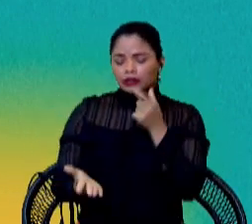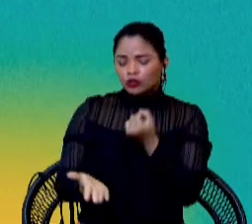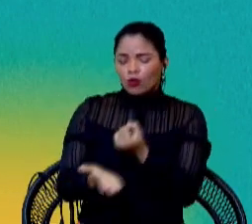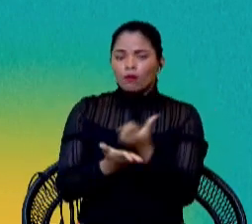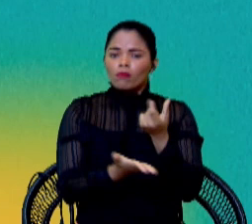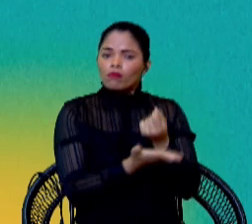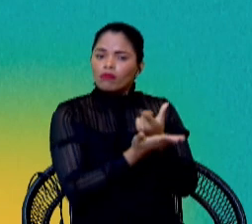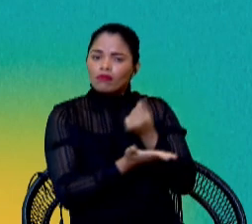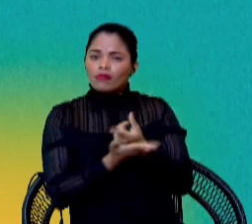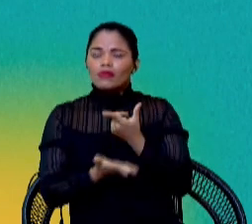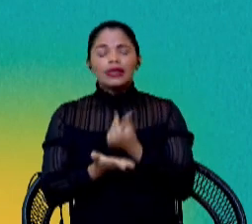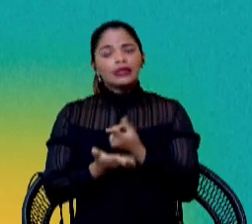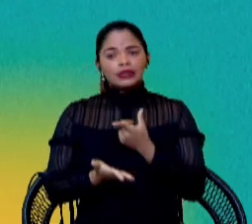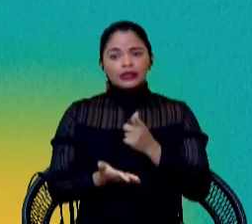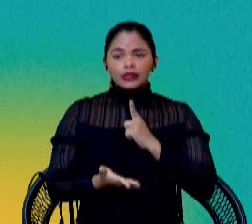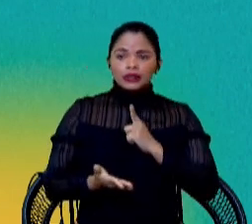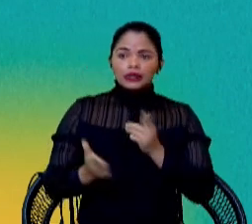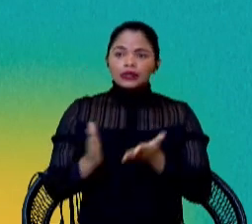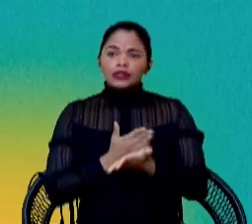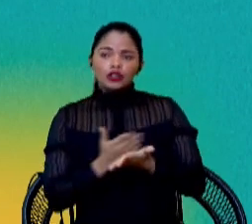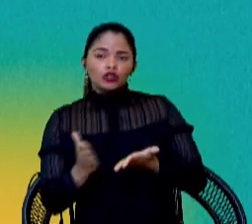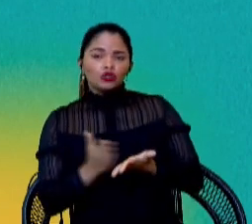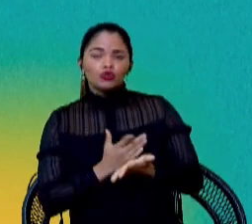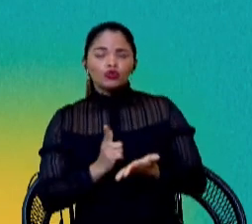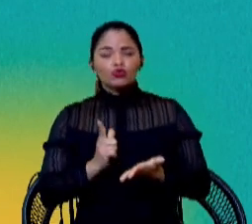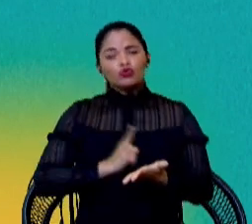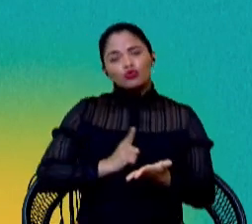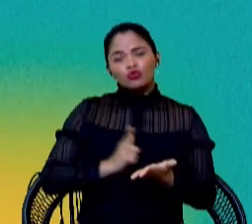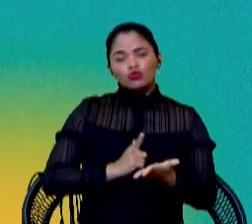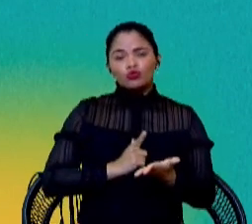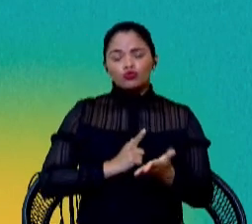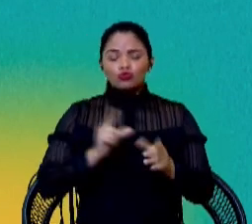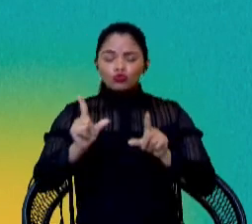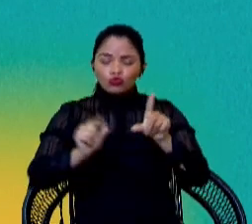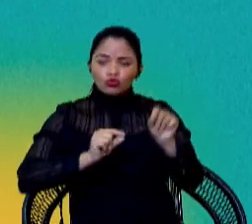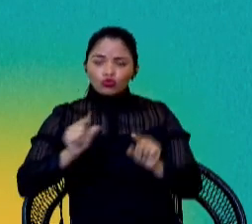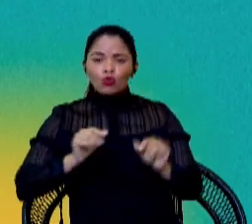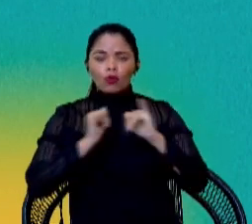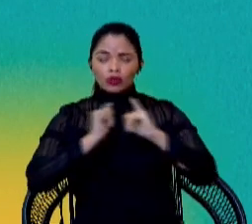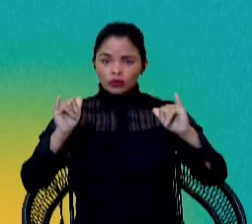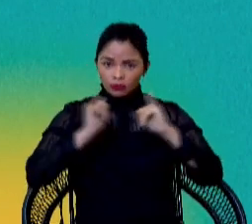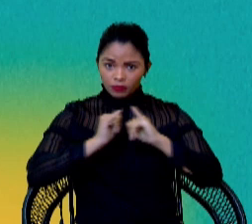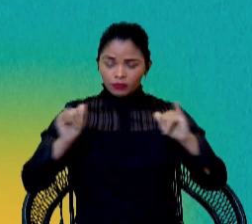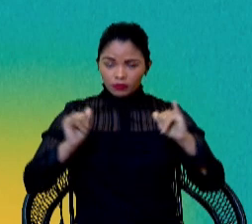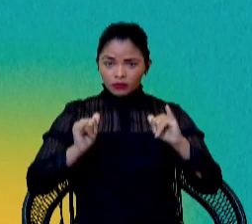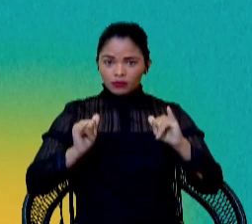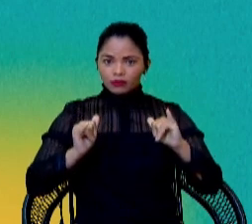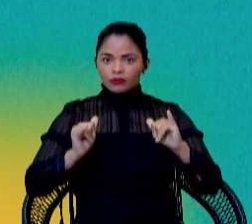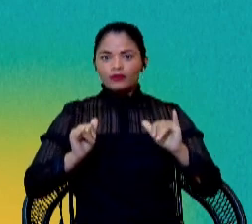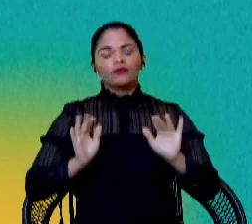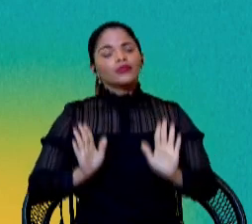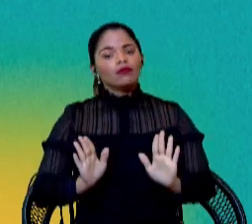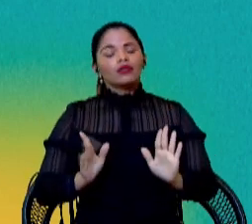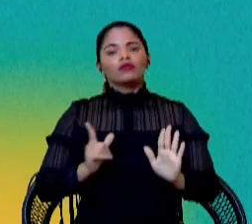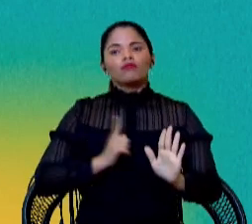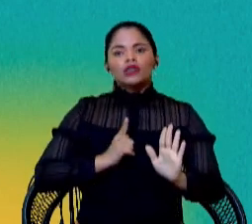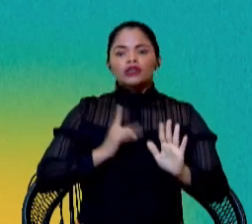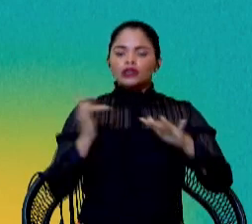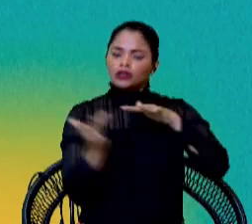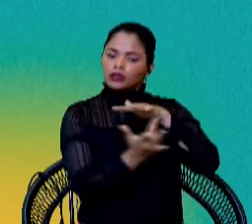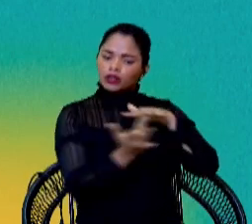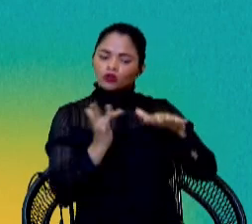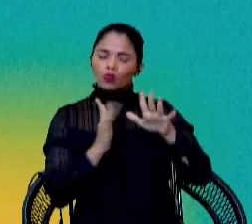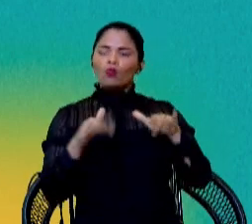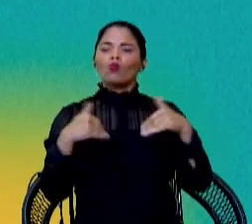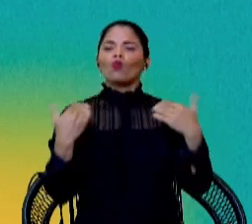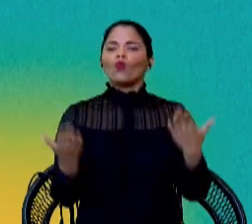Então a gente acaba tendo até algumas alternativas de campanhas simultâneas, ou até mesmo de página, né? Da minha rede social. Então, qual é o meu